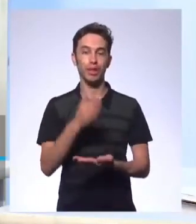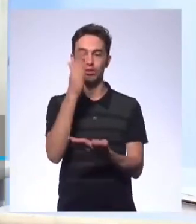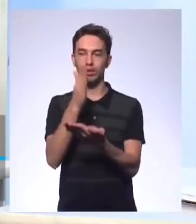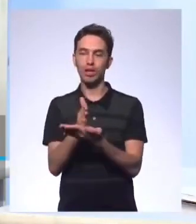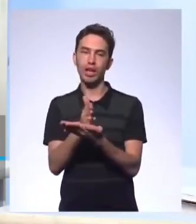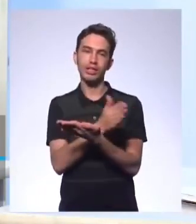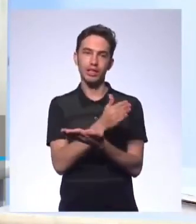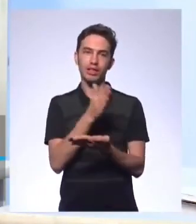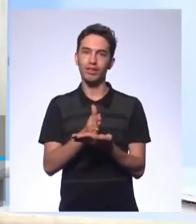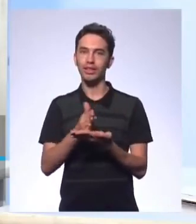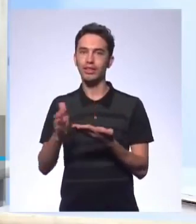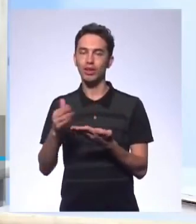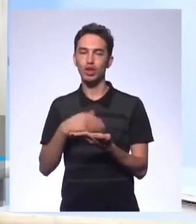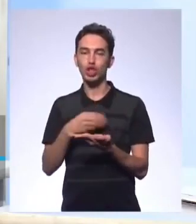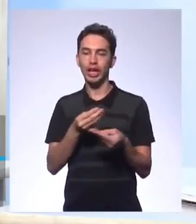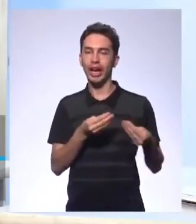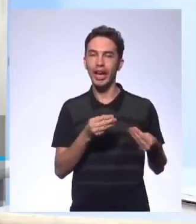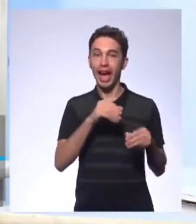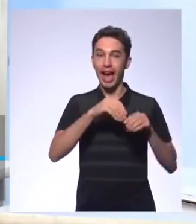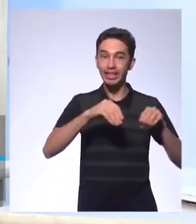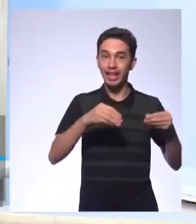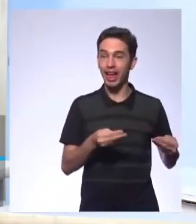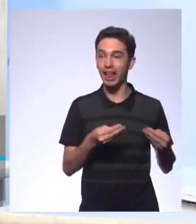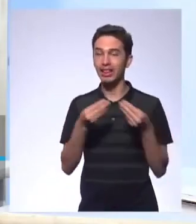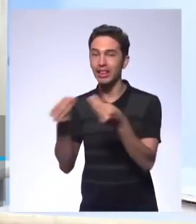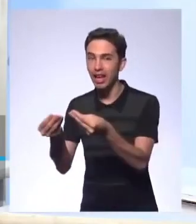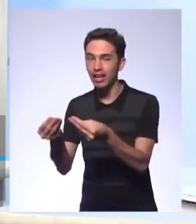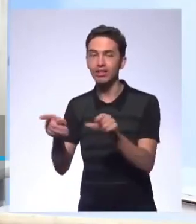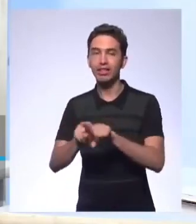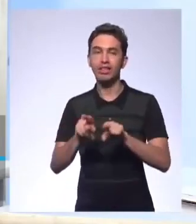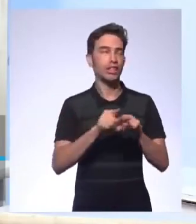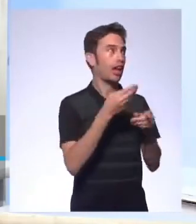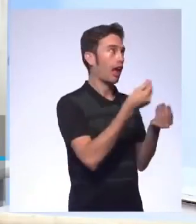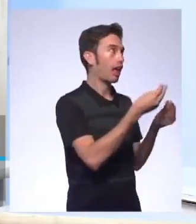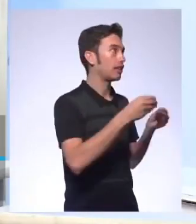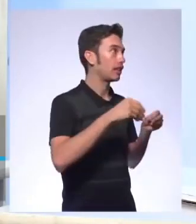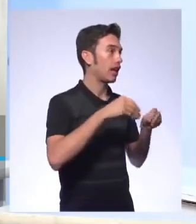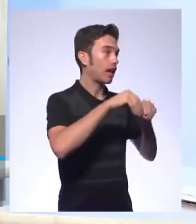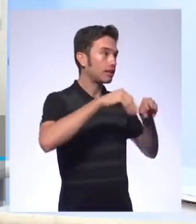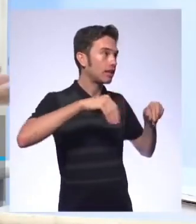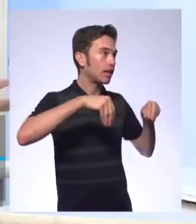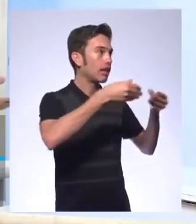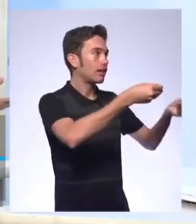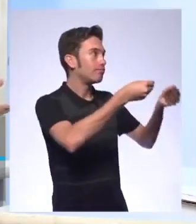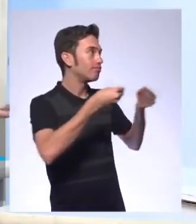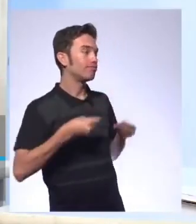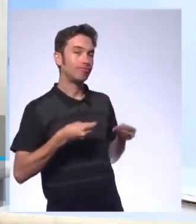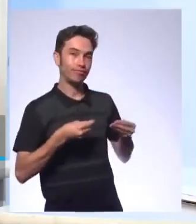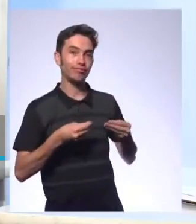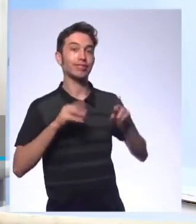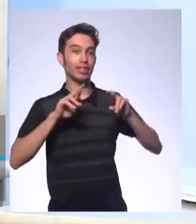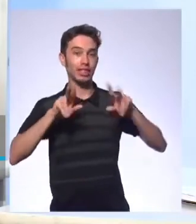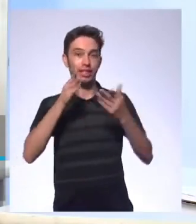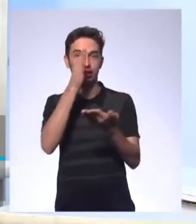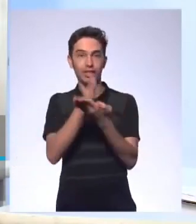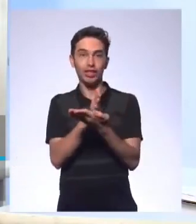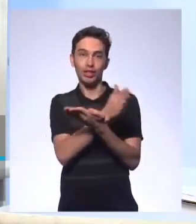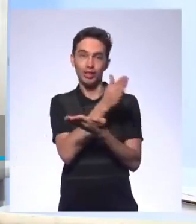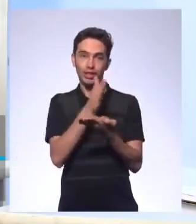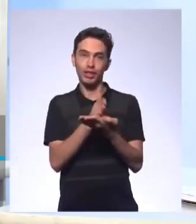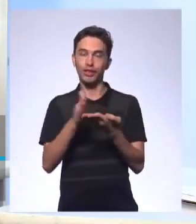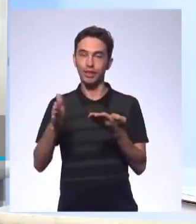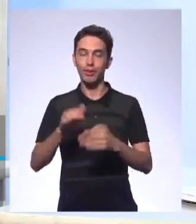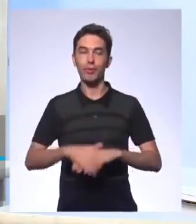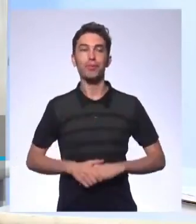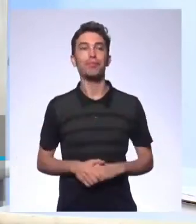ela é muito importante. É uma nova relação que está surgindo, tá bem? Na história antiga isso não acontecia, está acontecendo agora. E